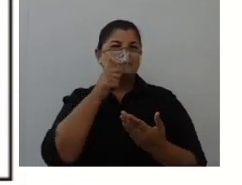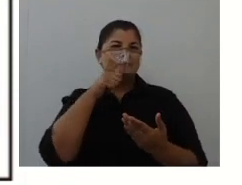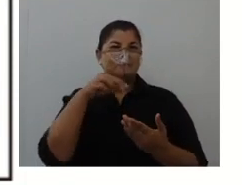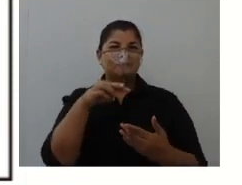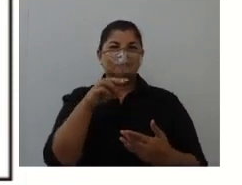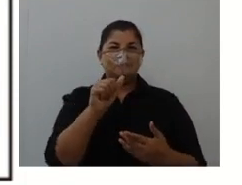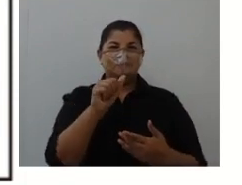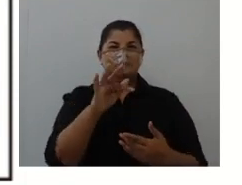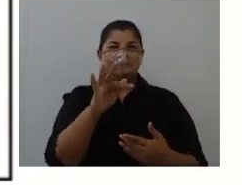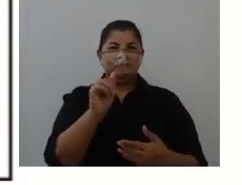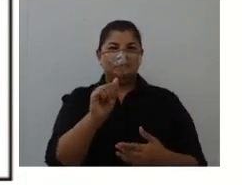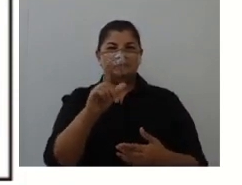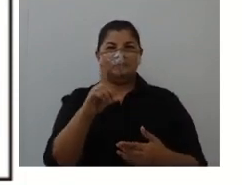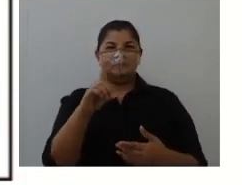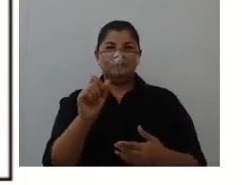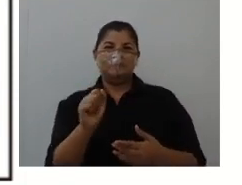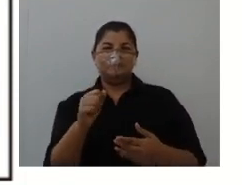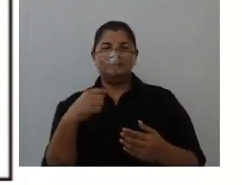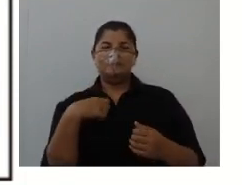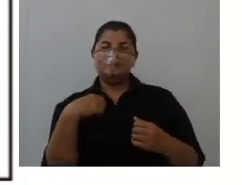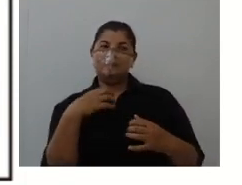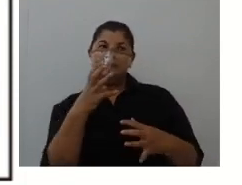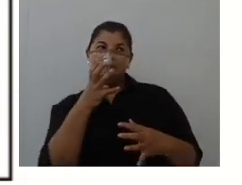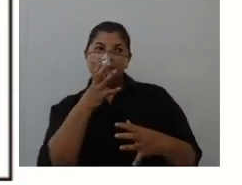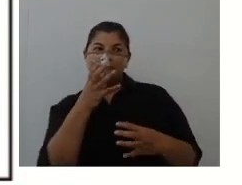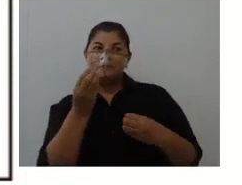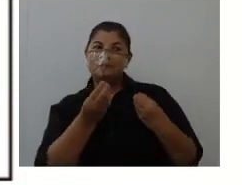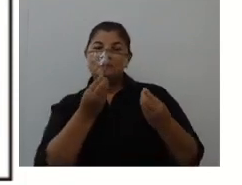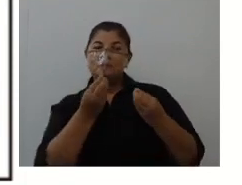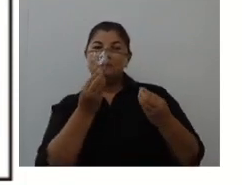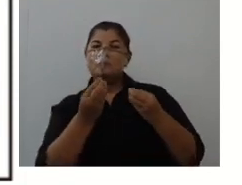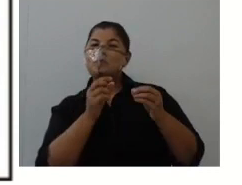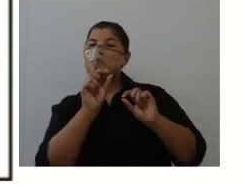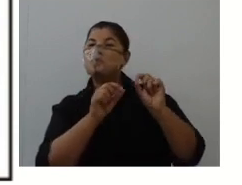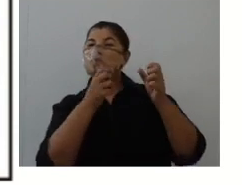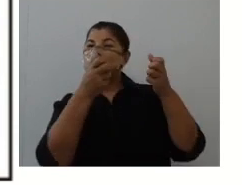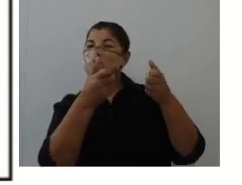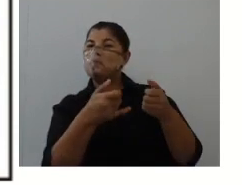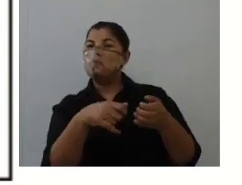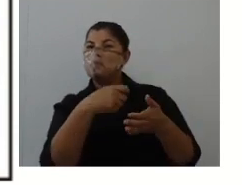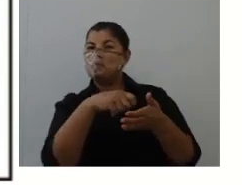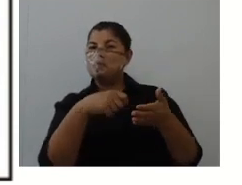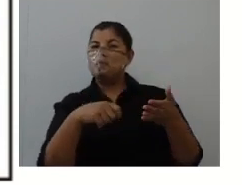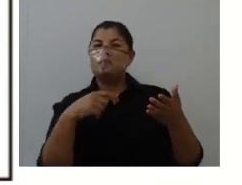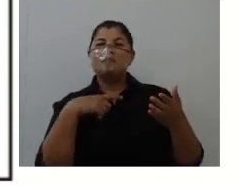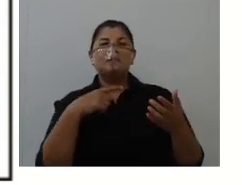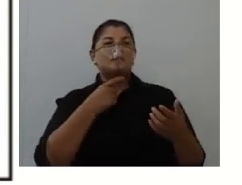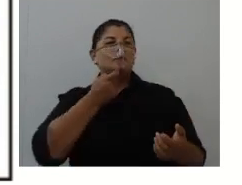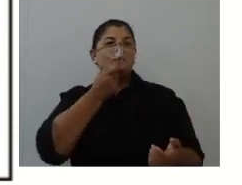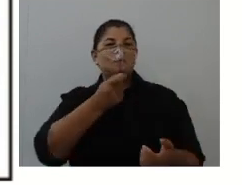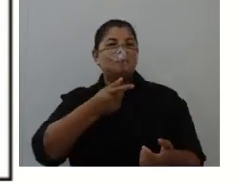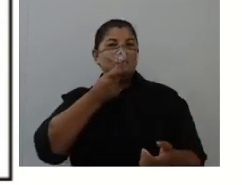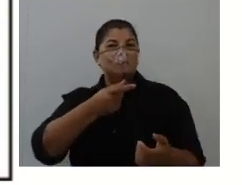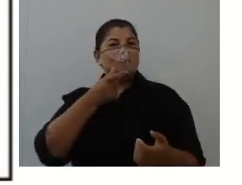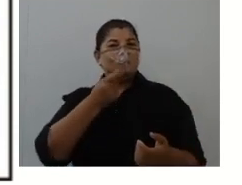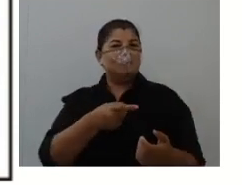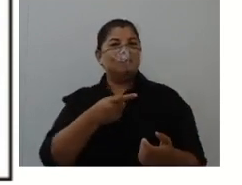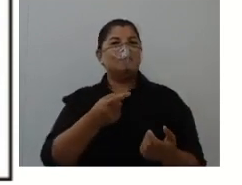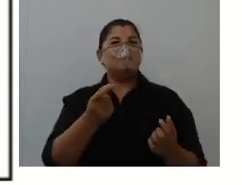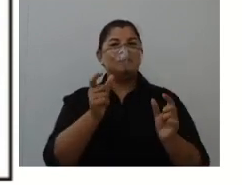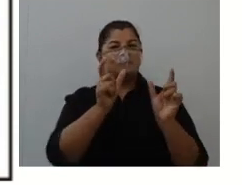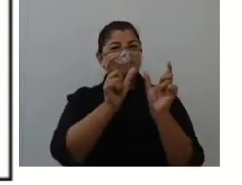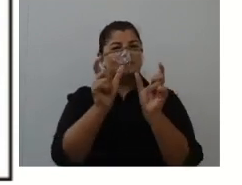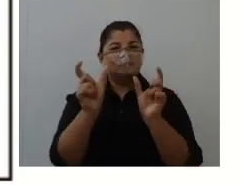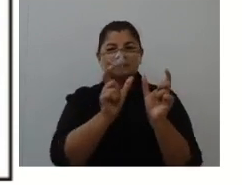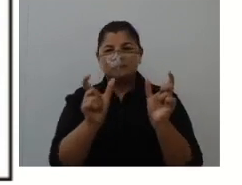causa sempre, né, a expectativa do leitor ali em relação ao humor. Né? Se tem uma coisa que a tirinha